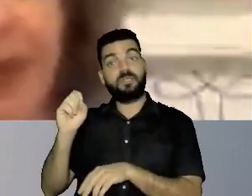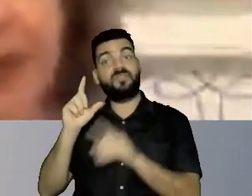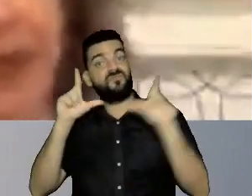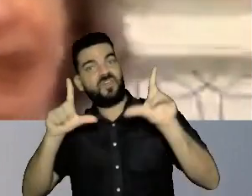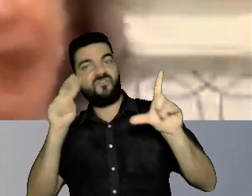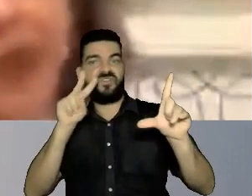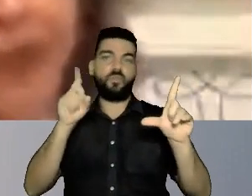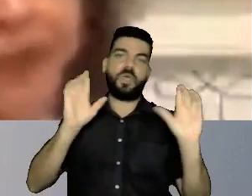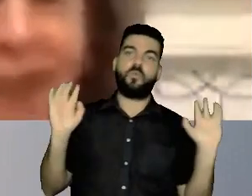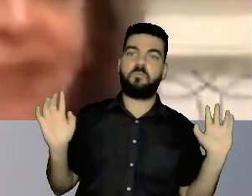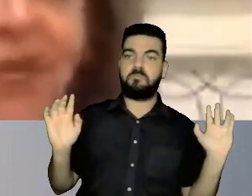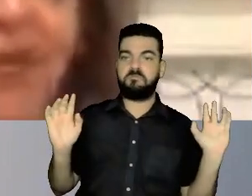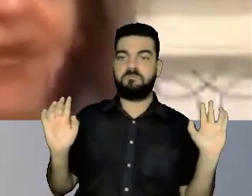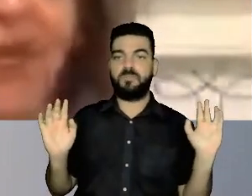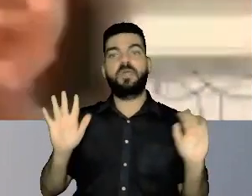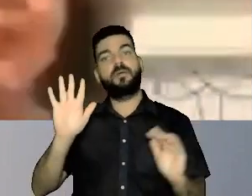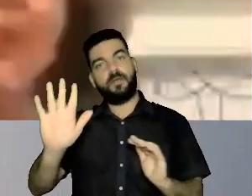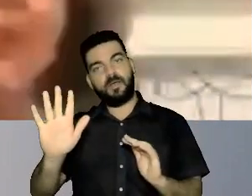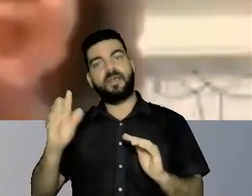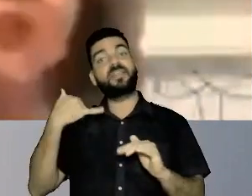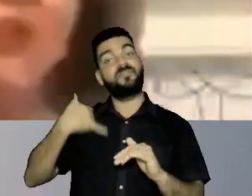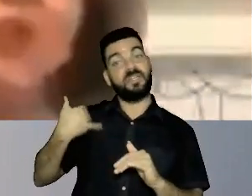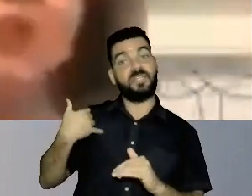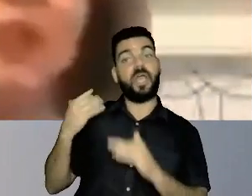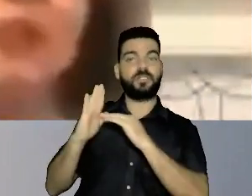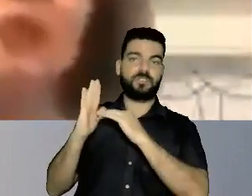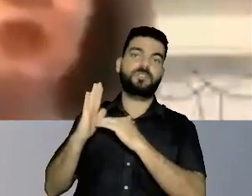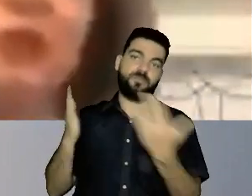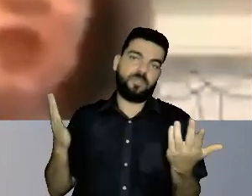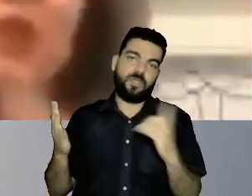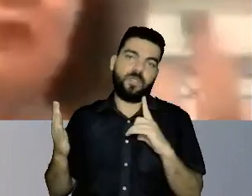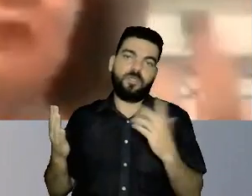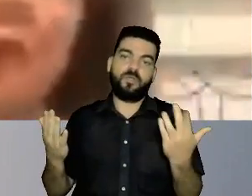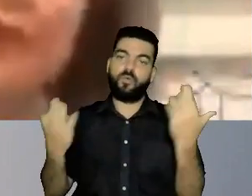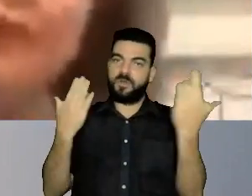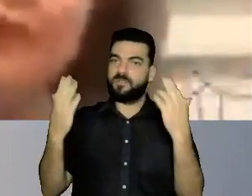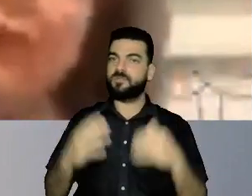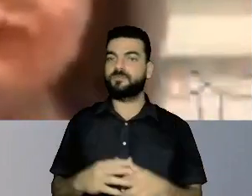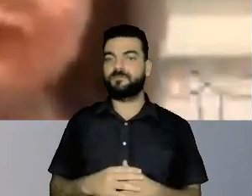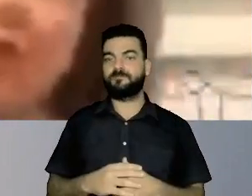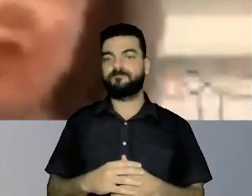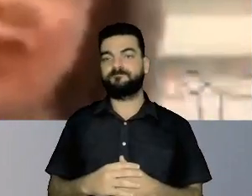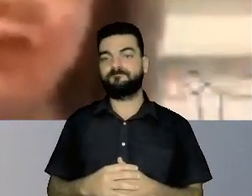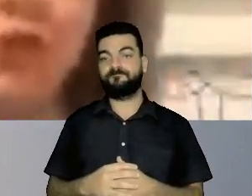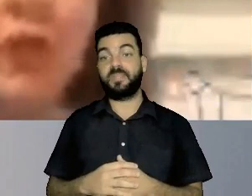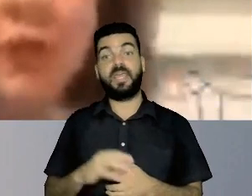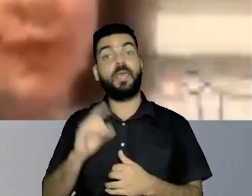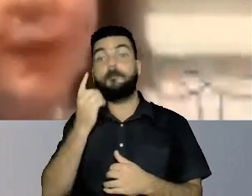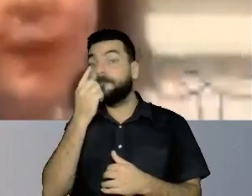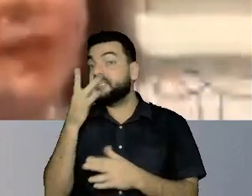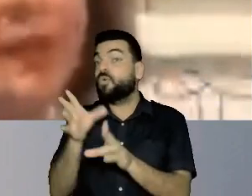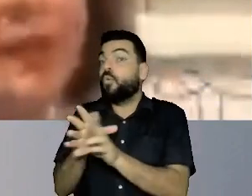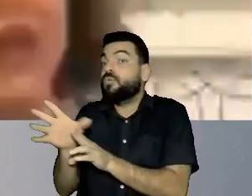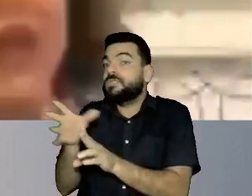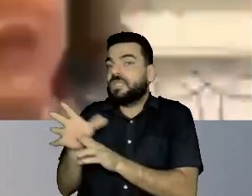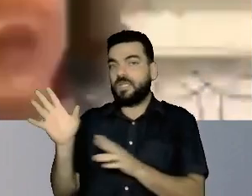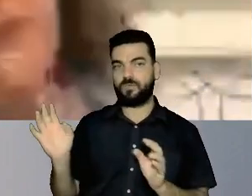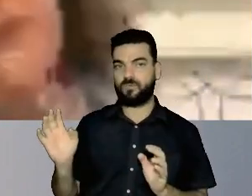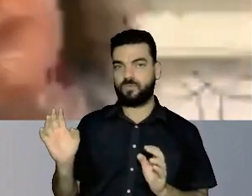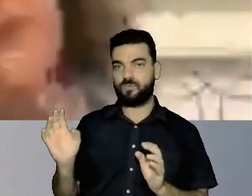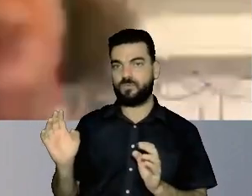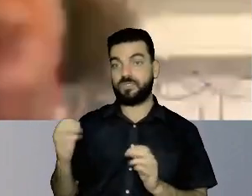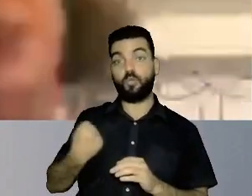os pais têm, a família ali tem direito de dizer o que os filhos podem ou não assistir independente, claro